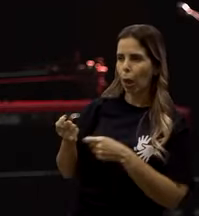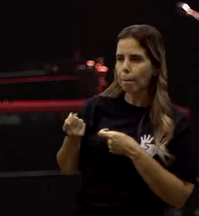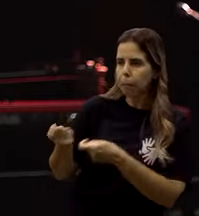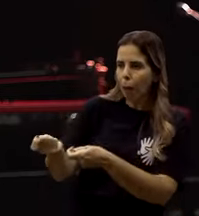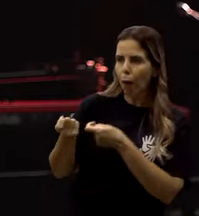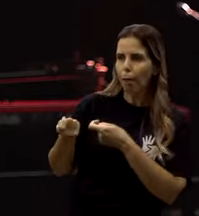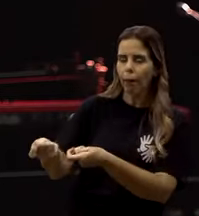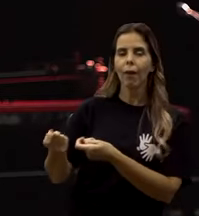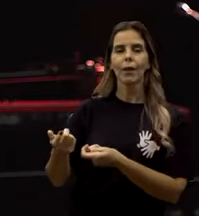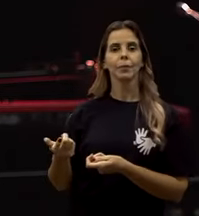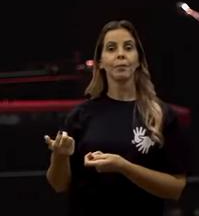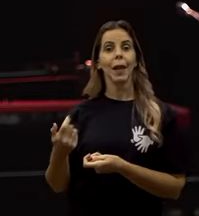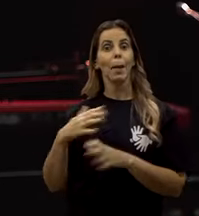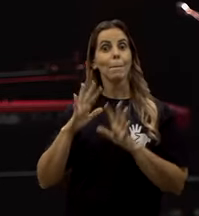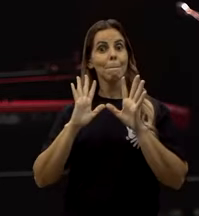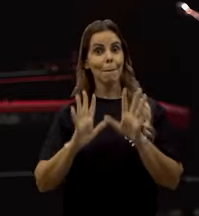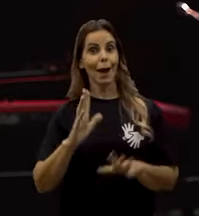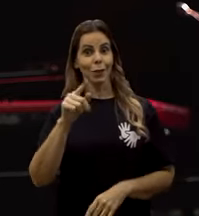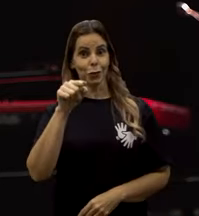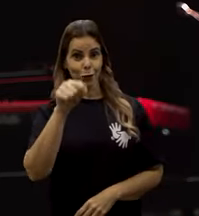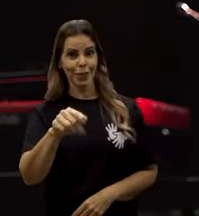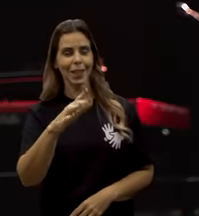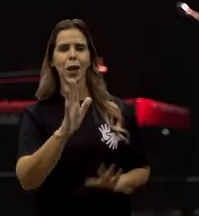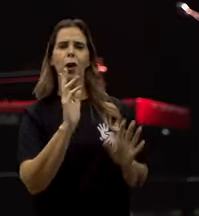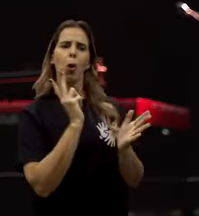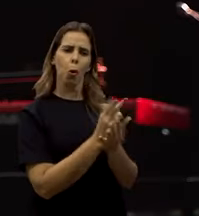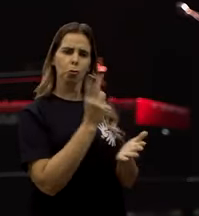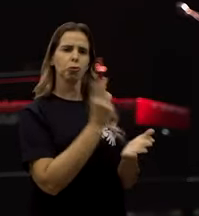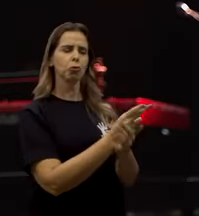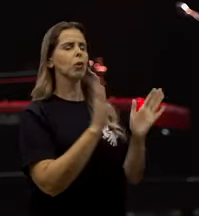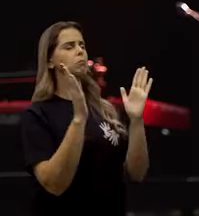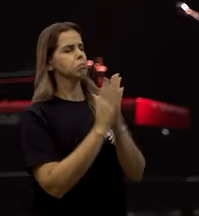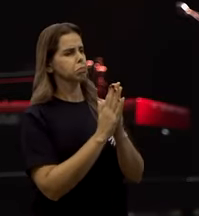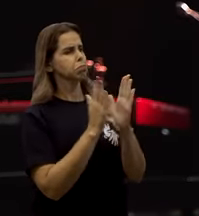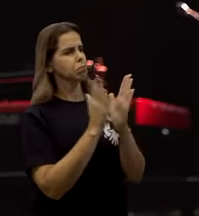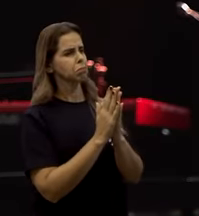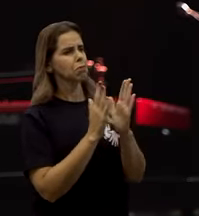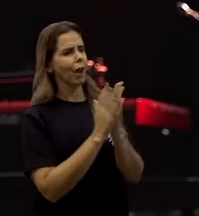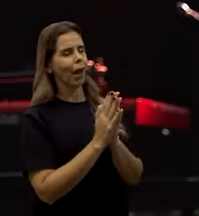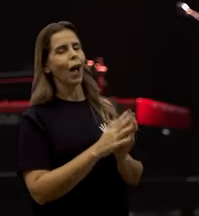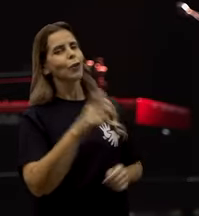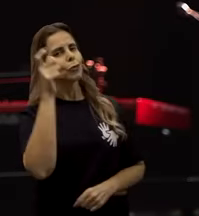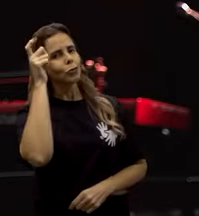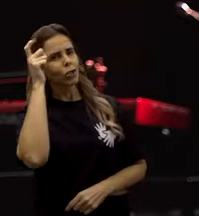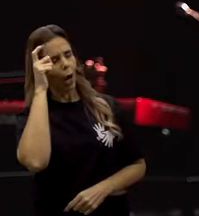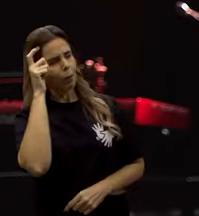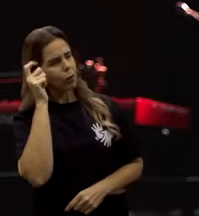orar Só ora cada vez mais tem alguma mulher do Pink entendendo o que eu tô pregando aqui